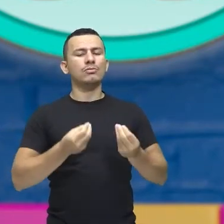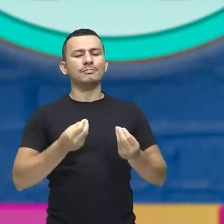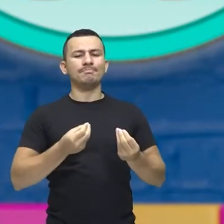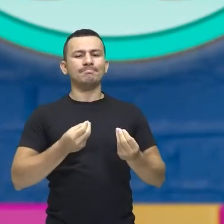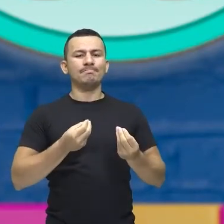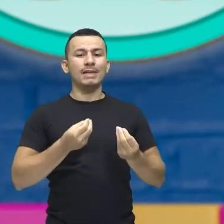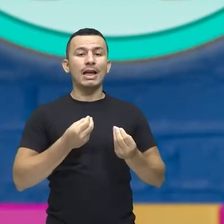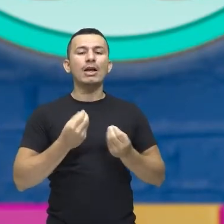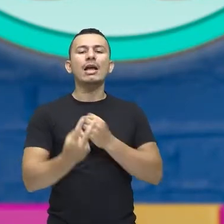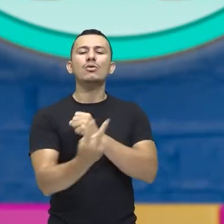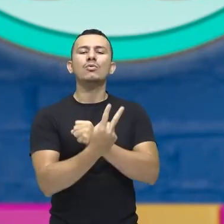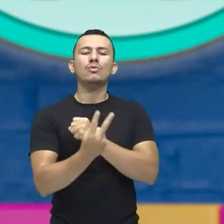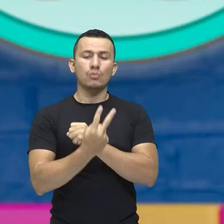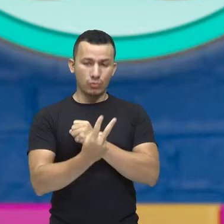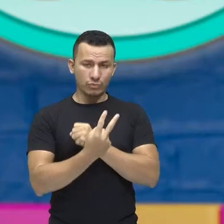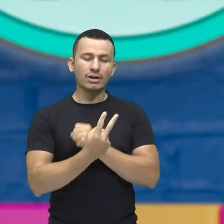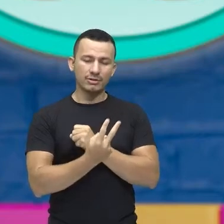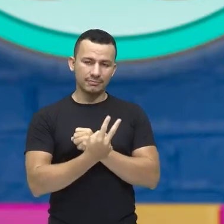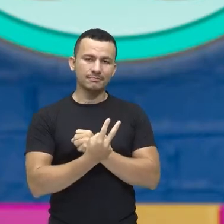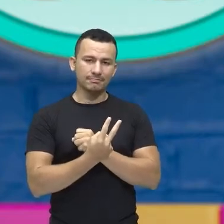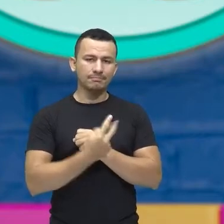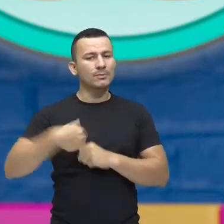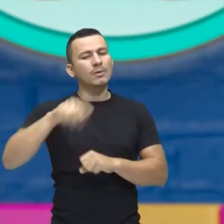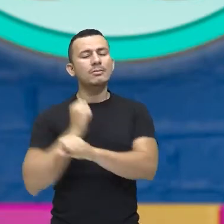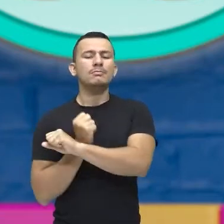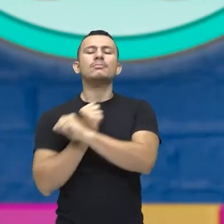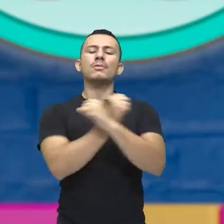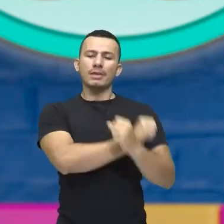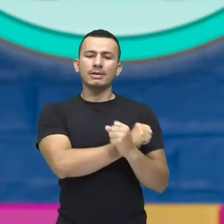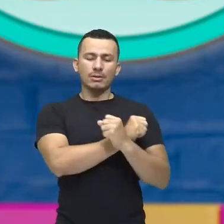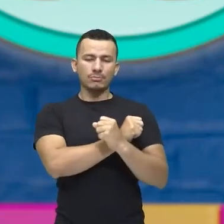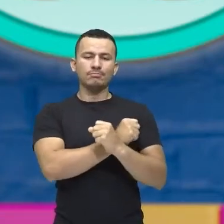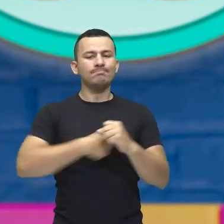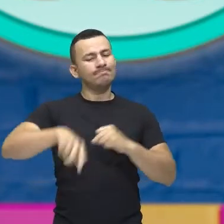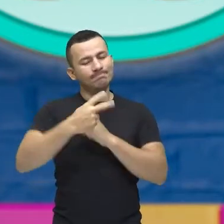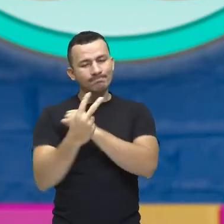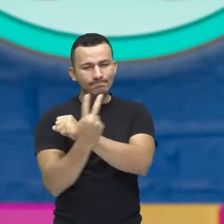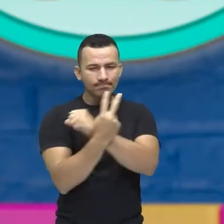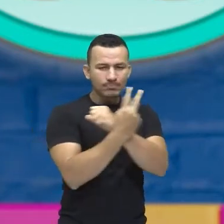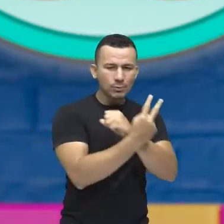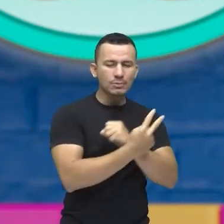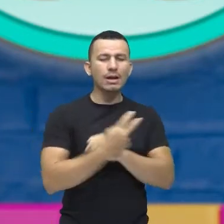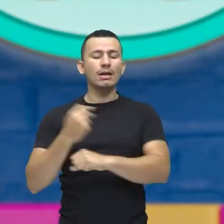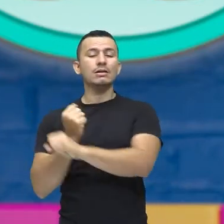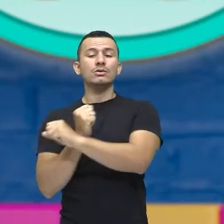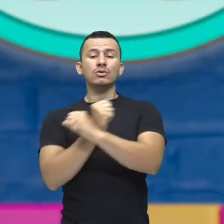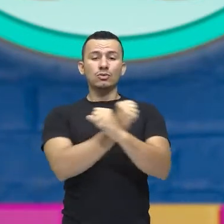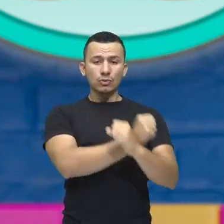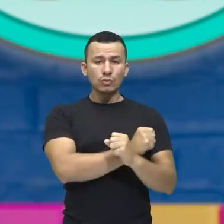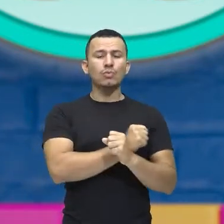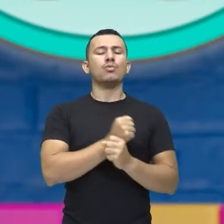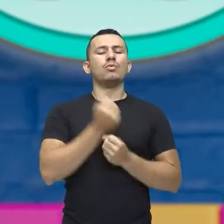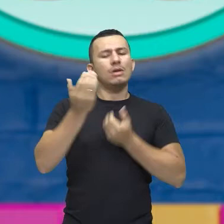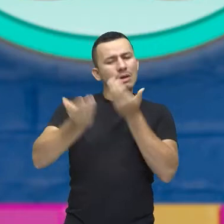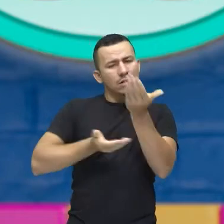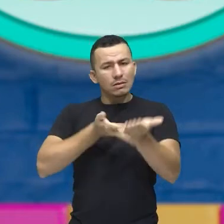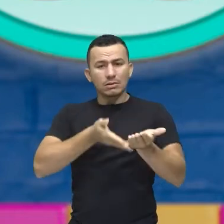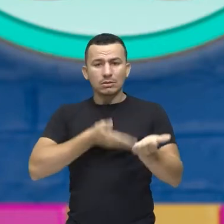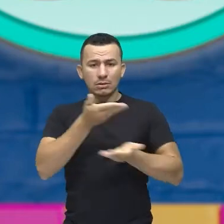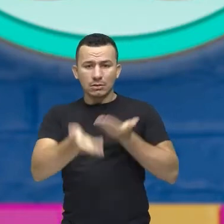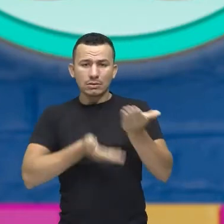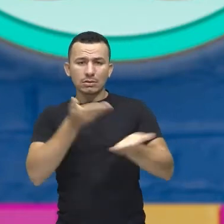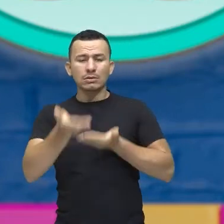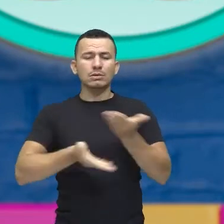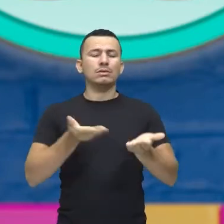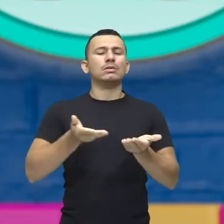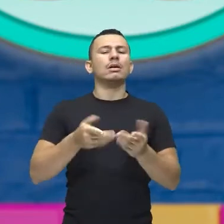literalmente nos cuidamos, literalmente a gente nos protege, a gente se cuida, a gente se trata, seja nos